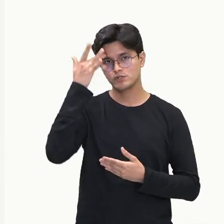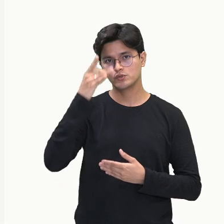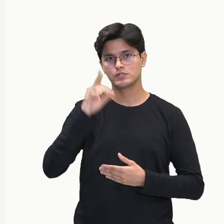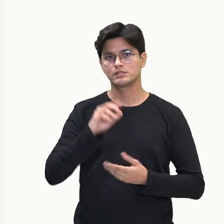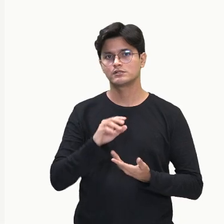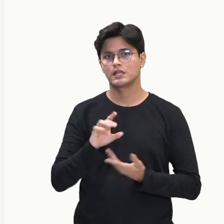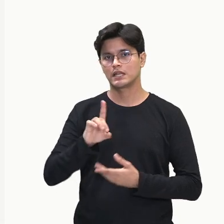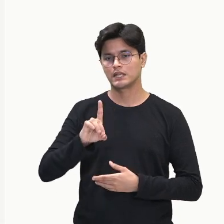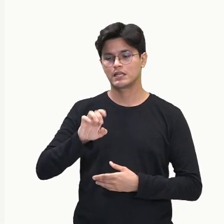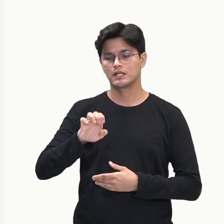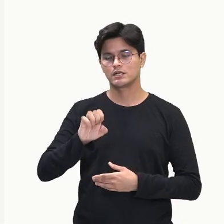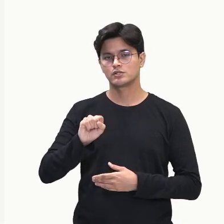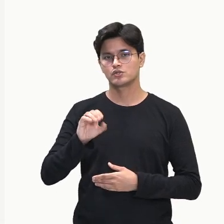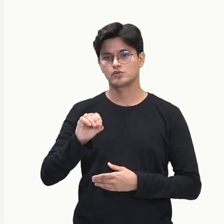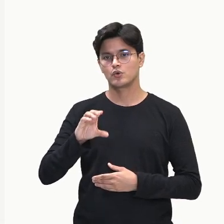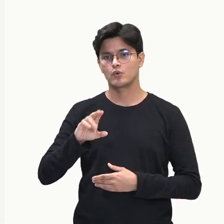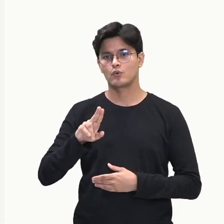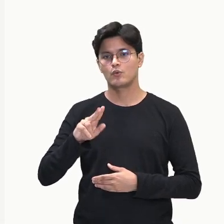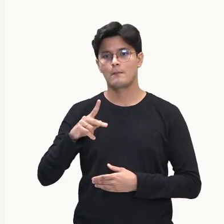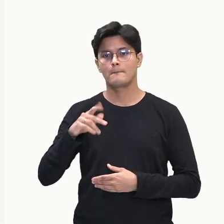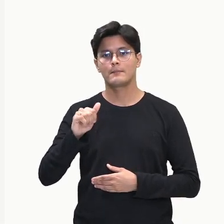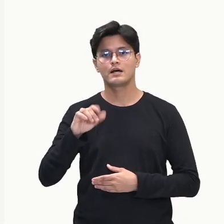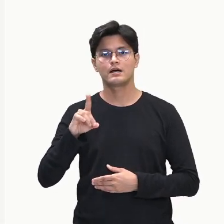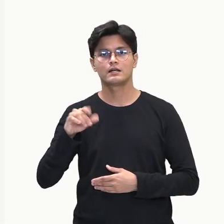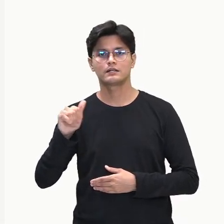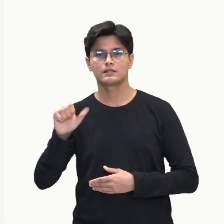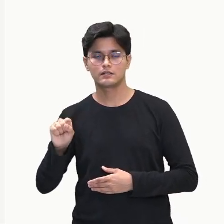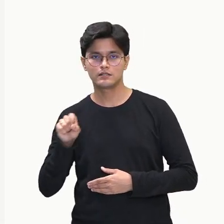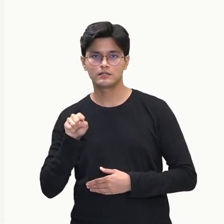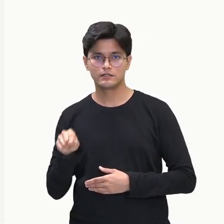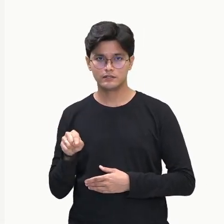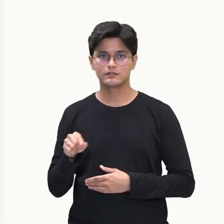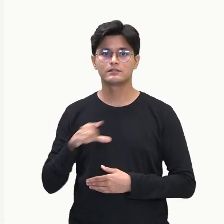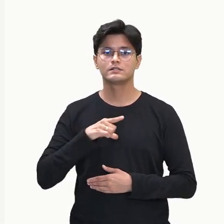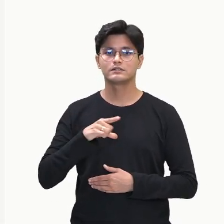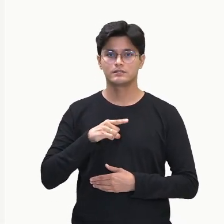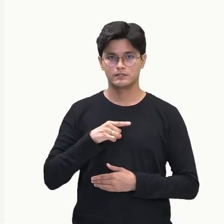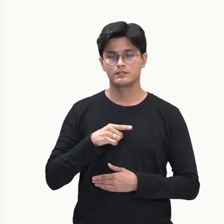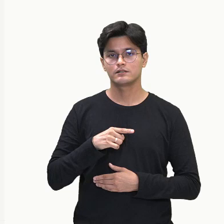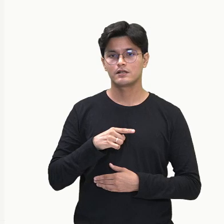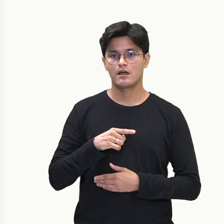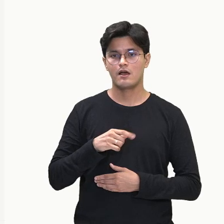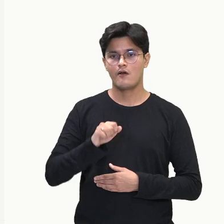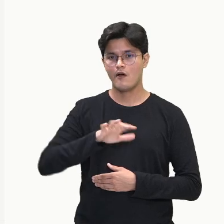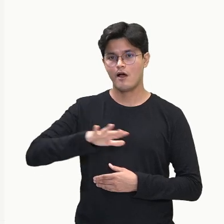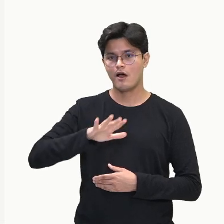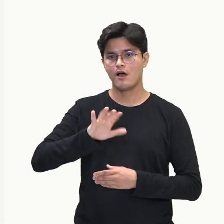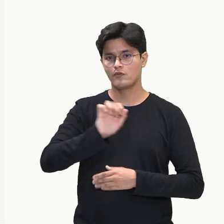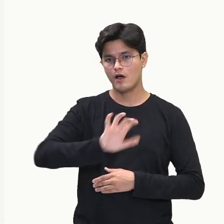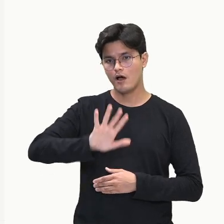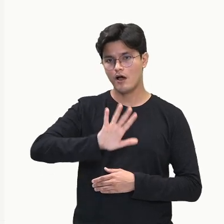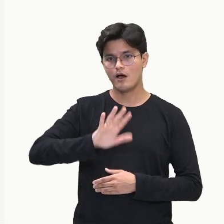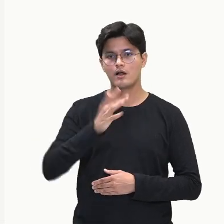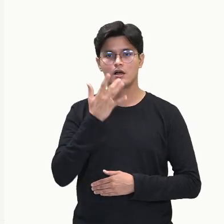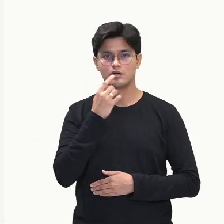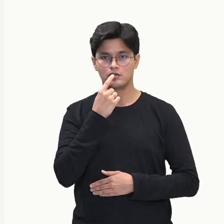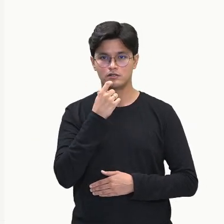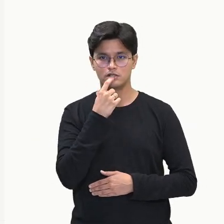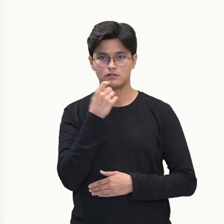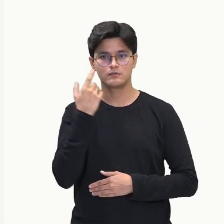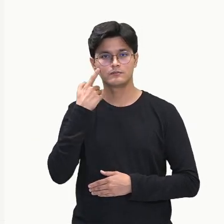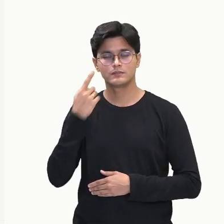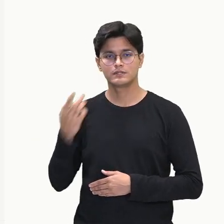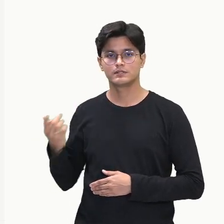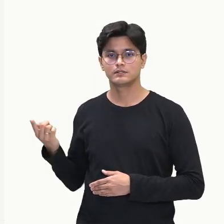7.541.000 pessoas. E aí a gente tem essa fatia vermelha, que eu fiz aqui a interligação, que não